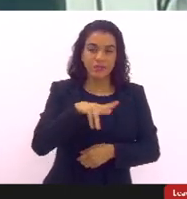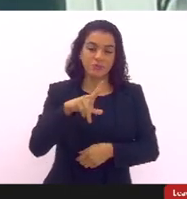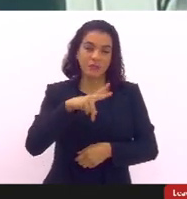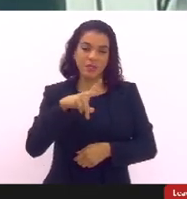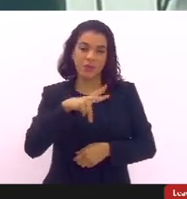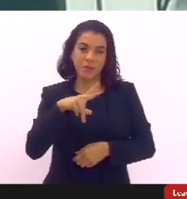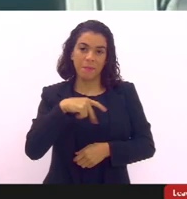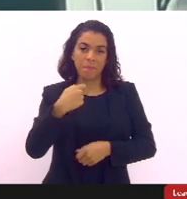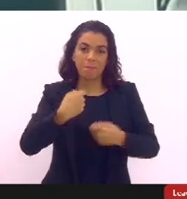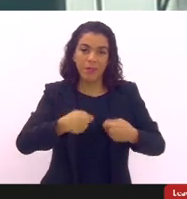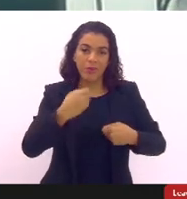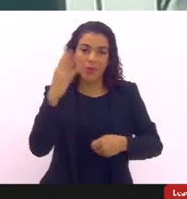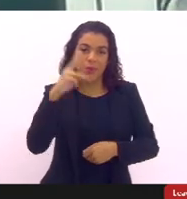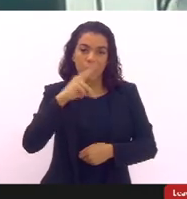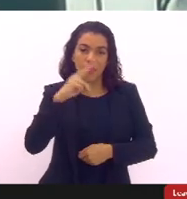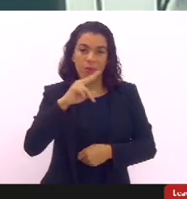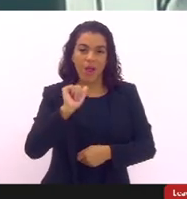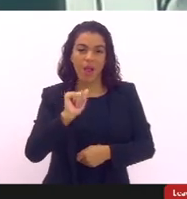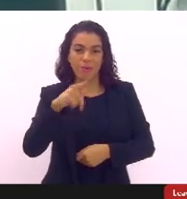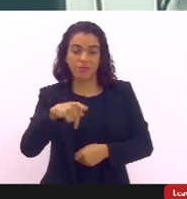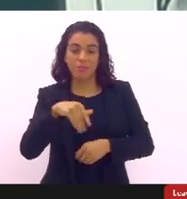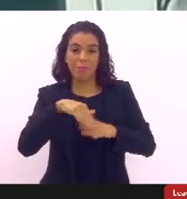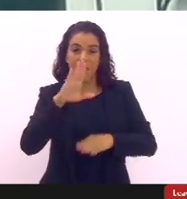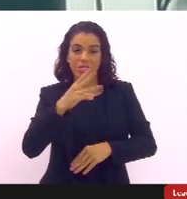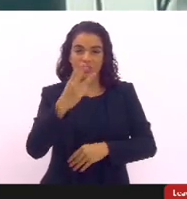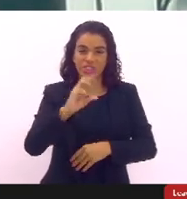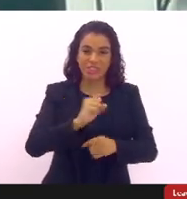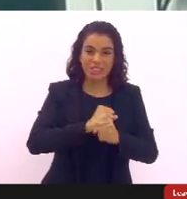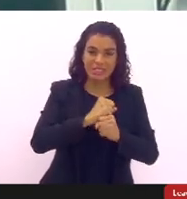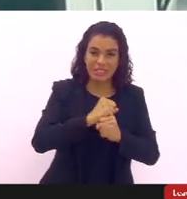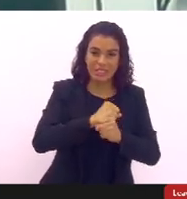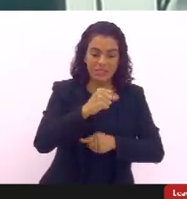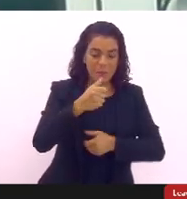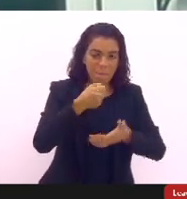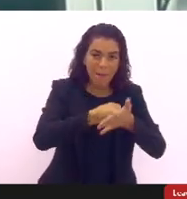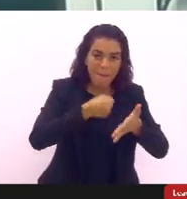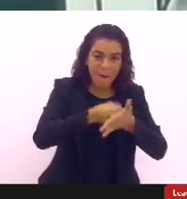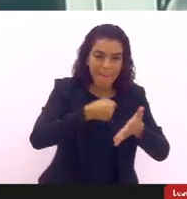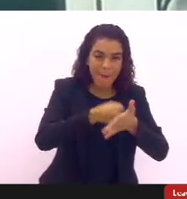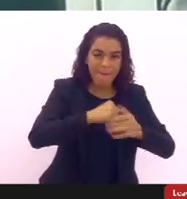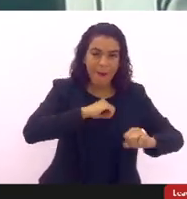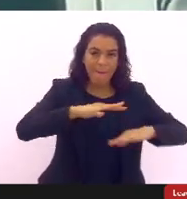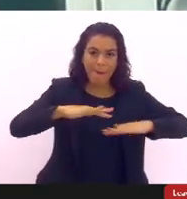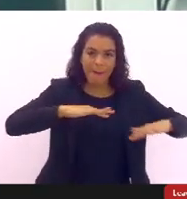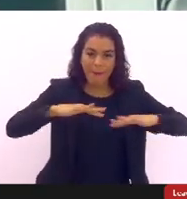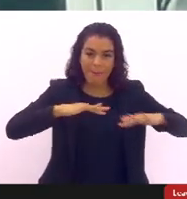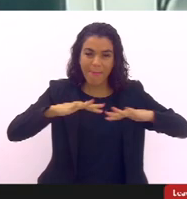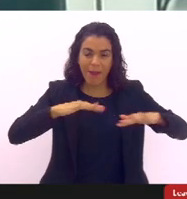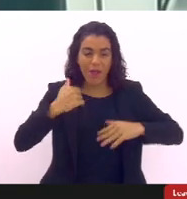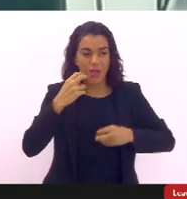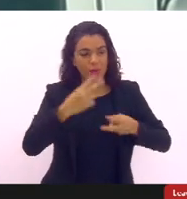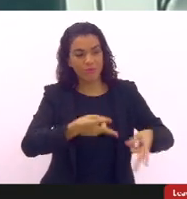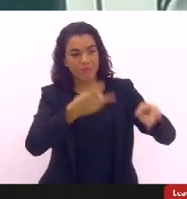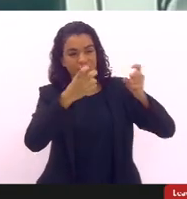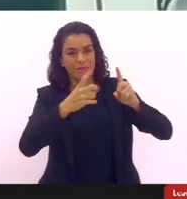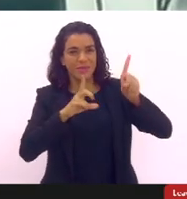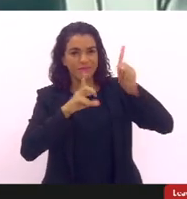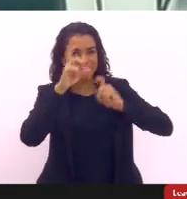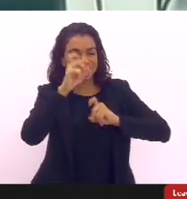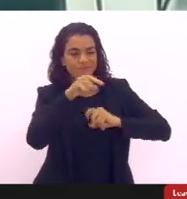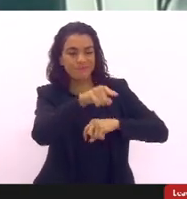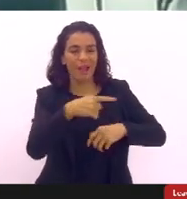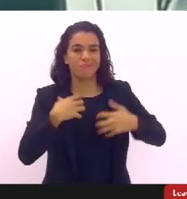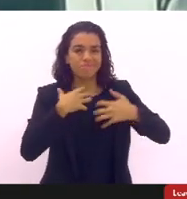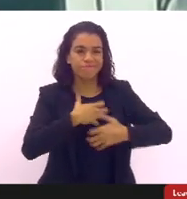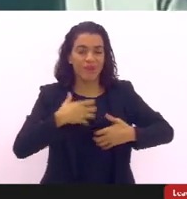aposentar, mas era uma pessoa que já estava há mais de 30 anos militando nessa área, e eu vi a angústia dela quando falava da questão